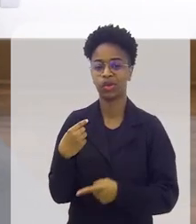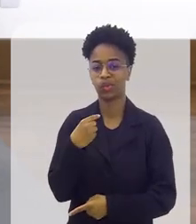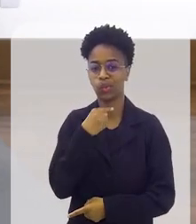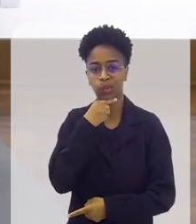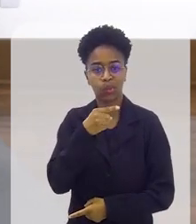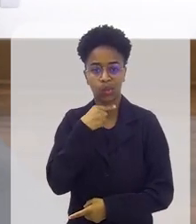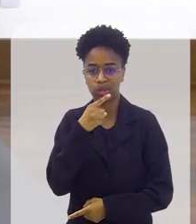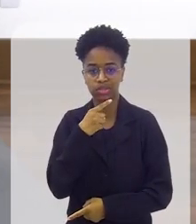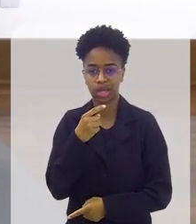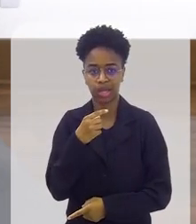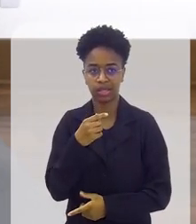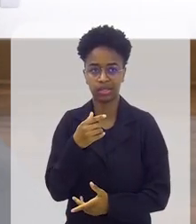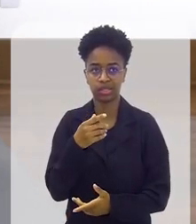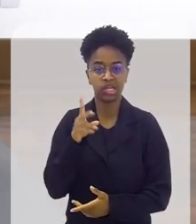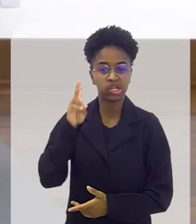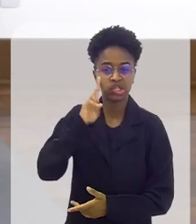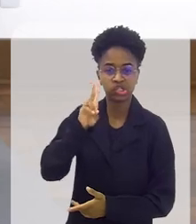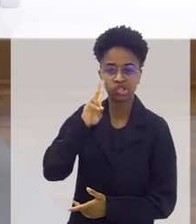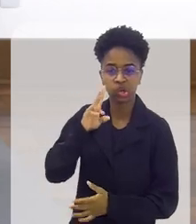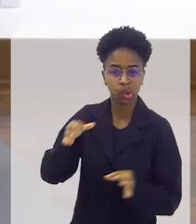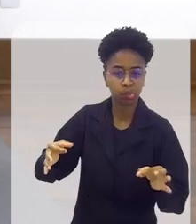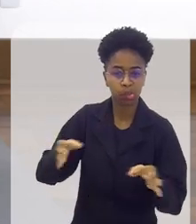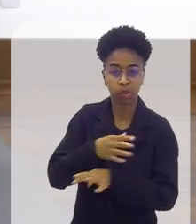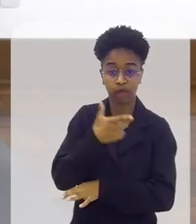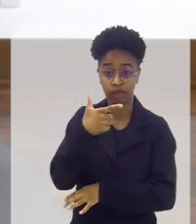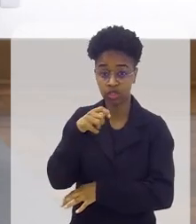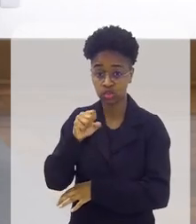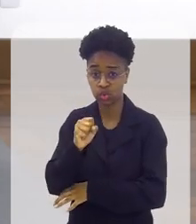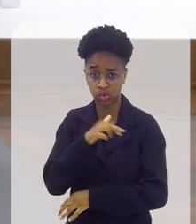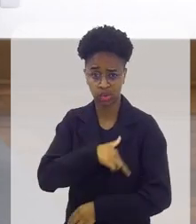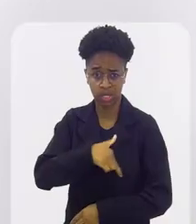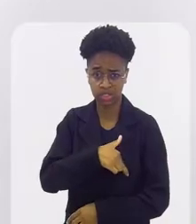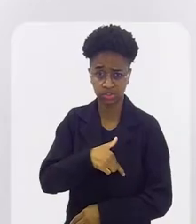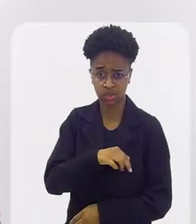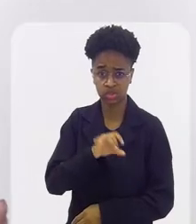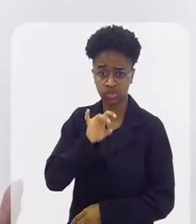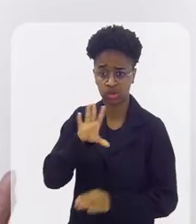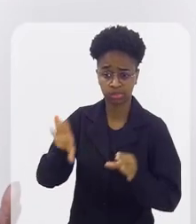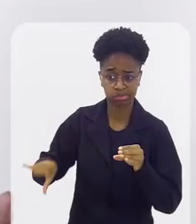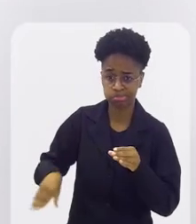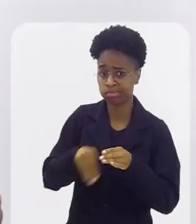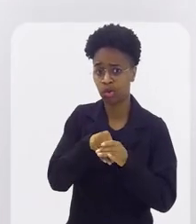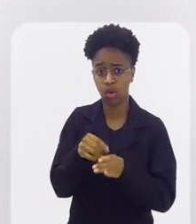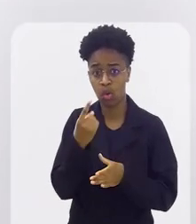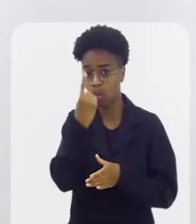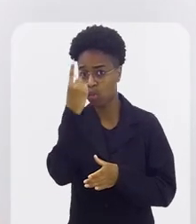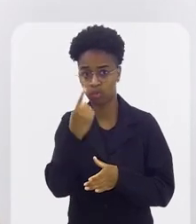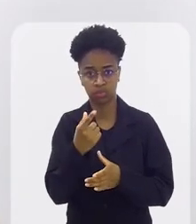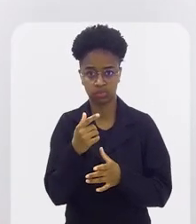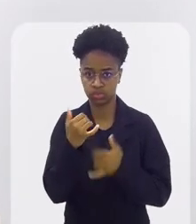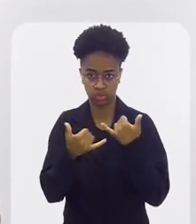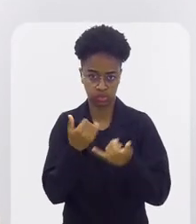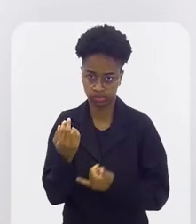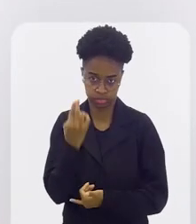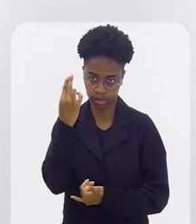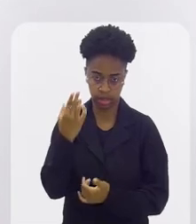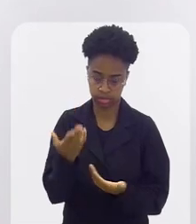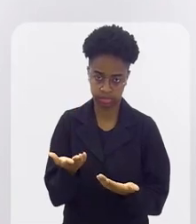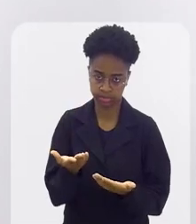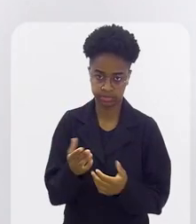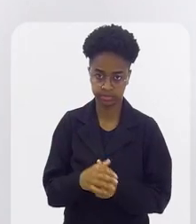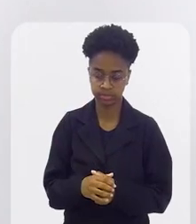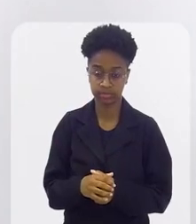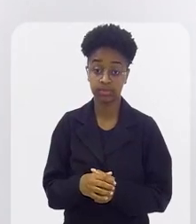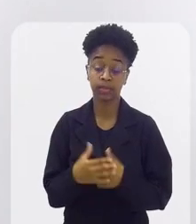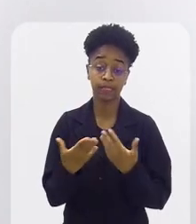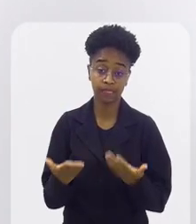não consegue matar toda a história de 28 religiões num só jogo, não Exatamente. Tem como você fazer isso.